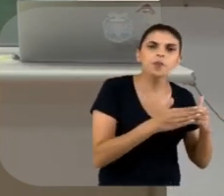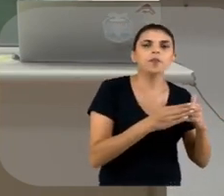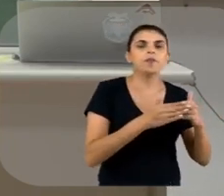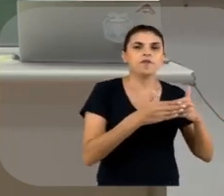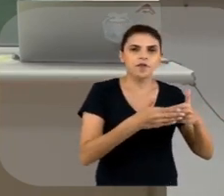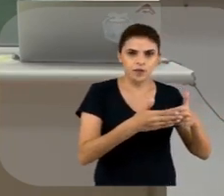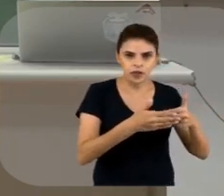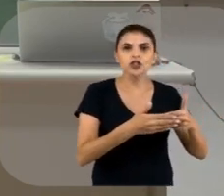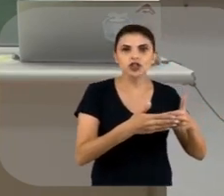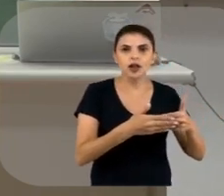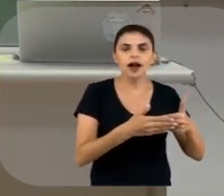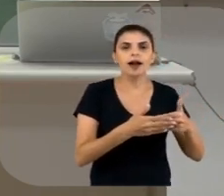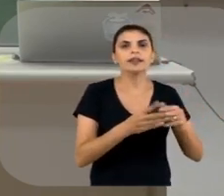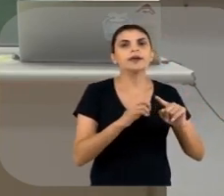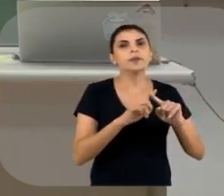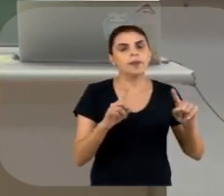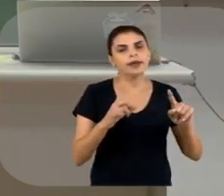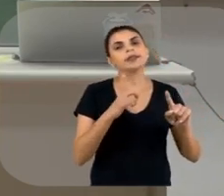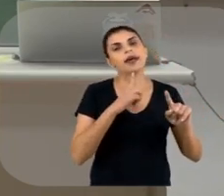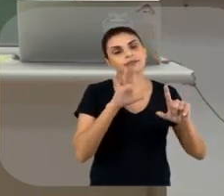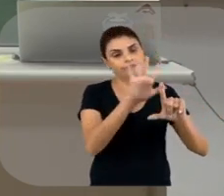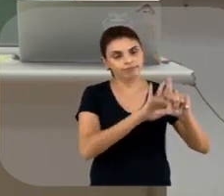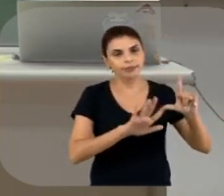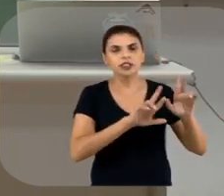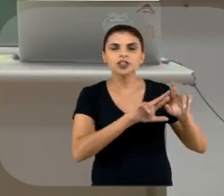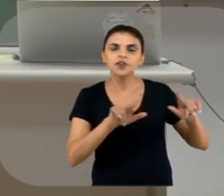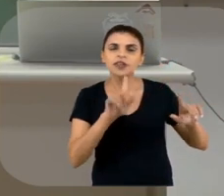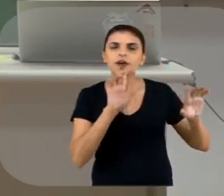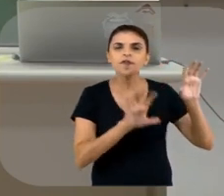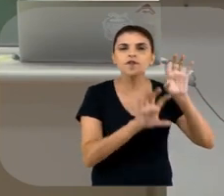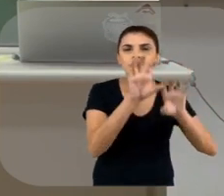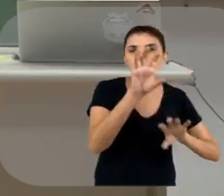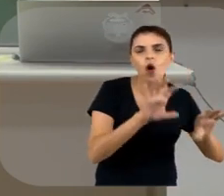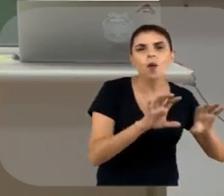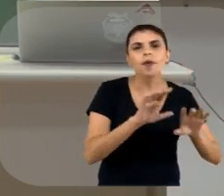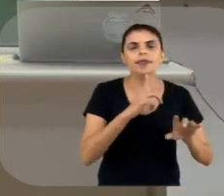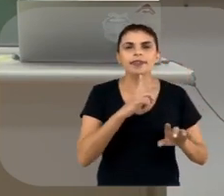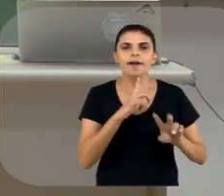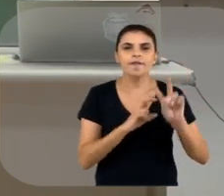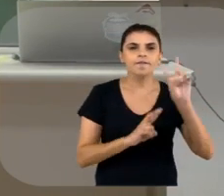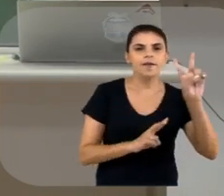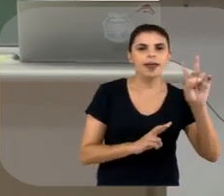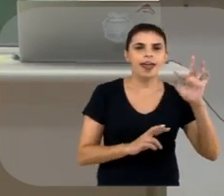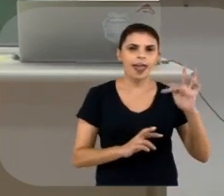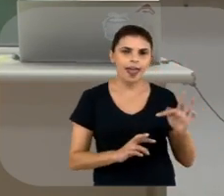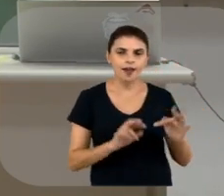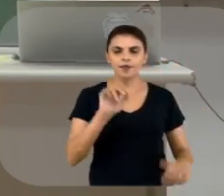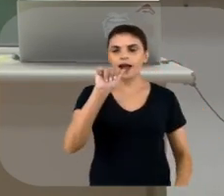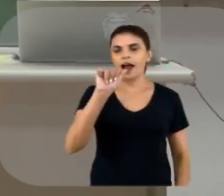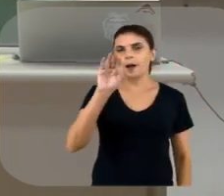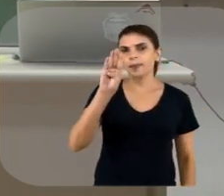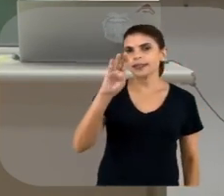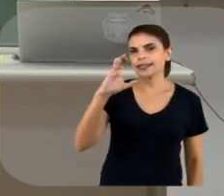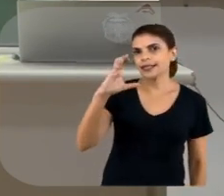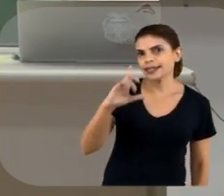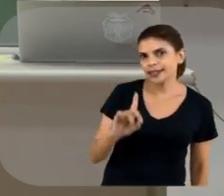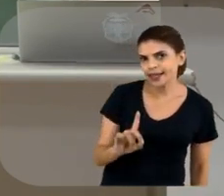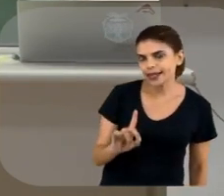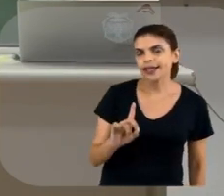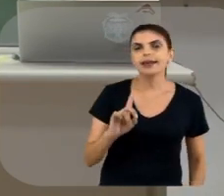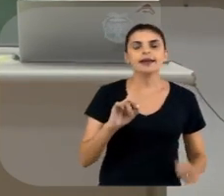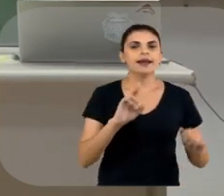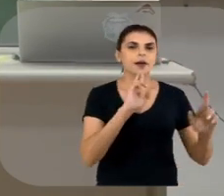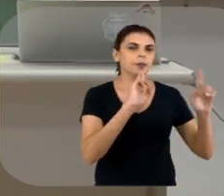fechadas, né, que a gente chama, mas aí tem os diversos formatos, verdadeiro, falso, ABCD, enfim,